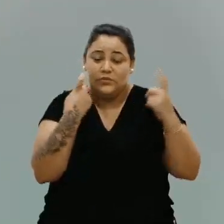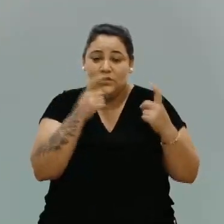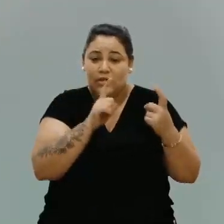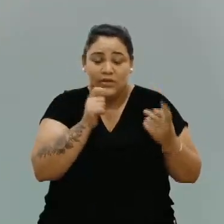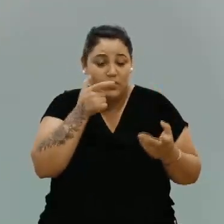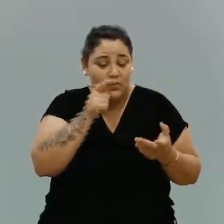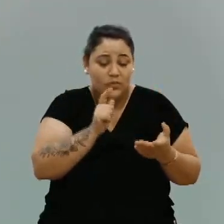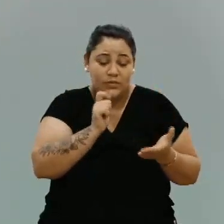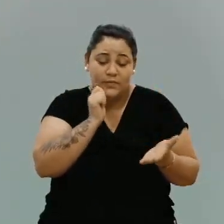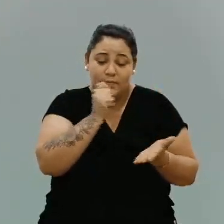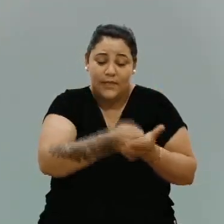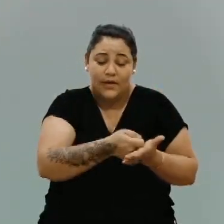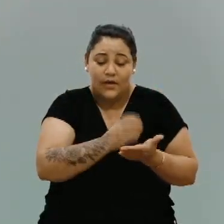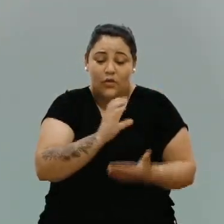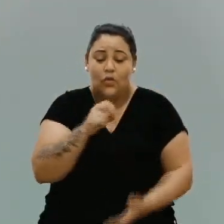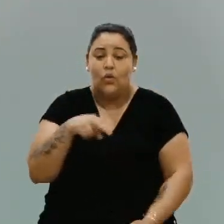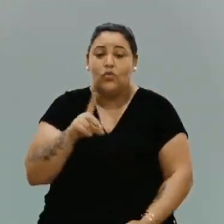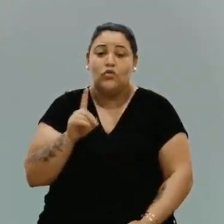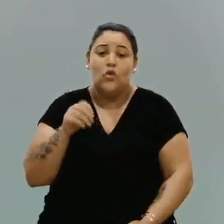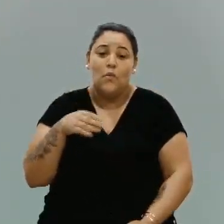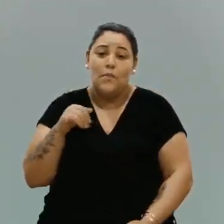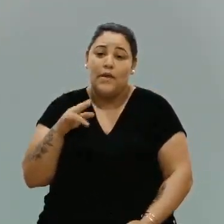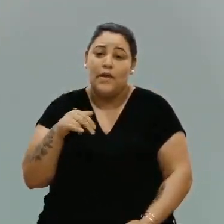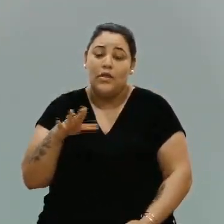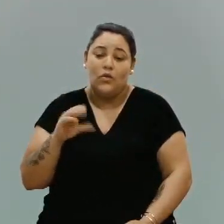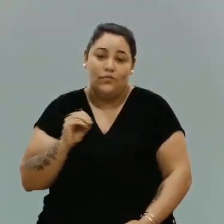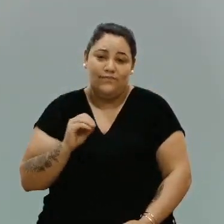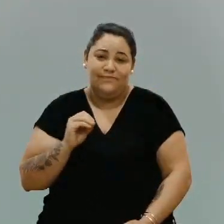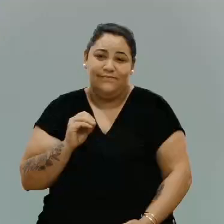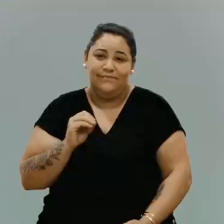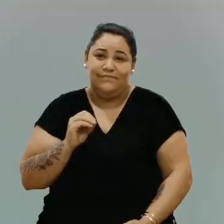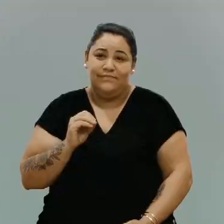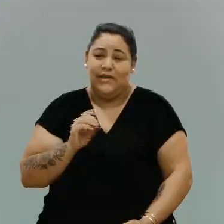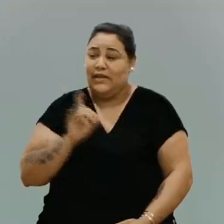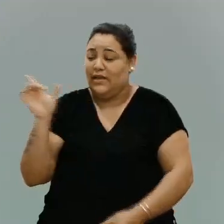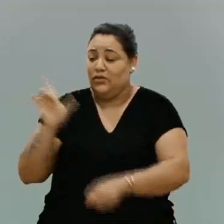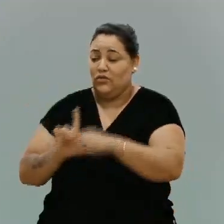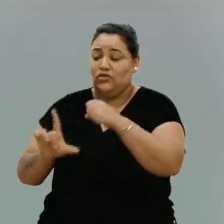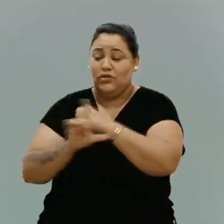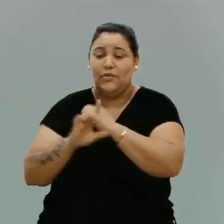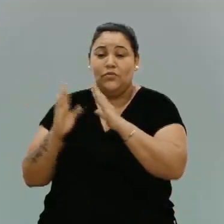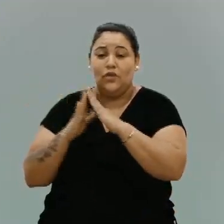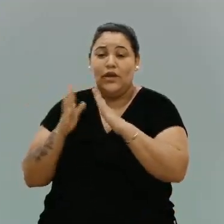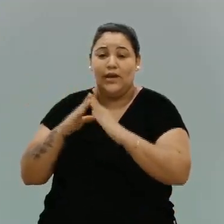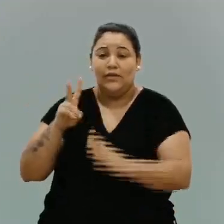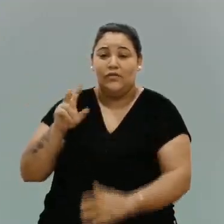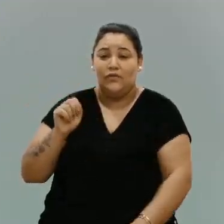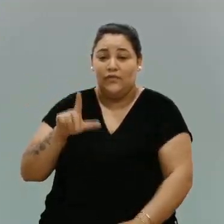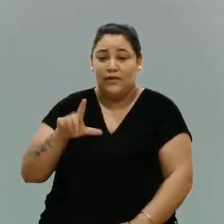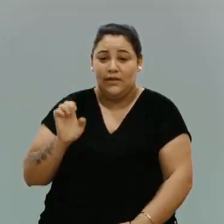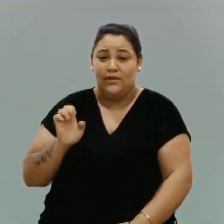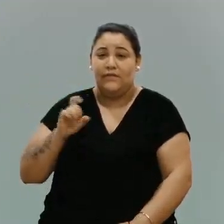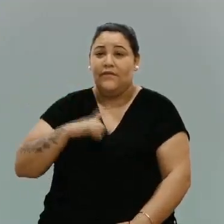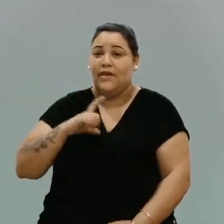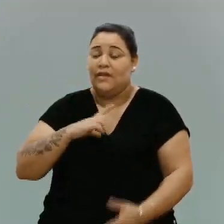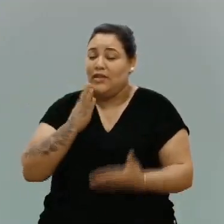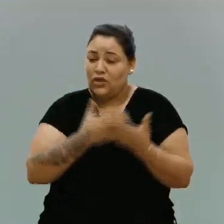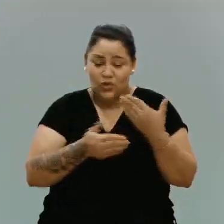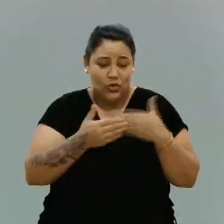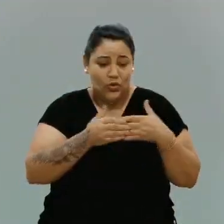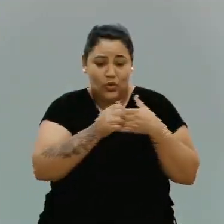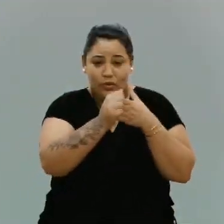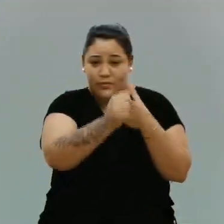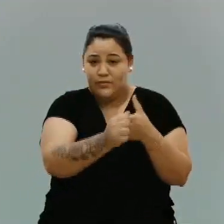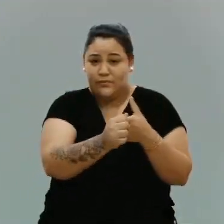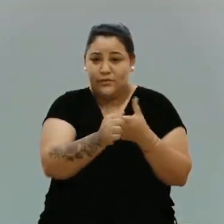que é o que acontece hoje nesses loteamentos. Lá no loteamento Morada do Vale, onde será um loteamento que terá todo um acompanhamento desde o